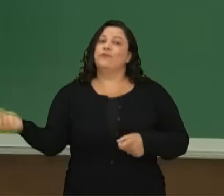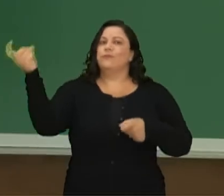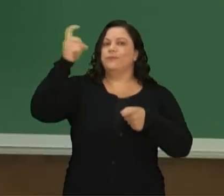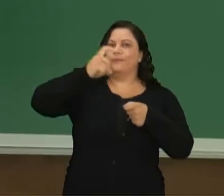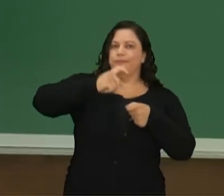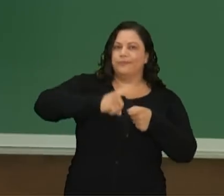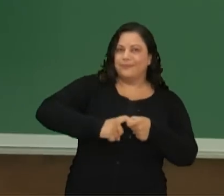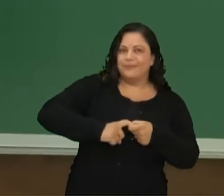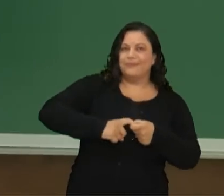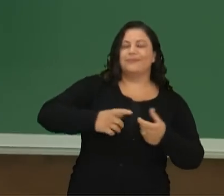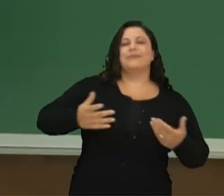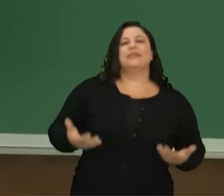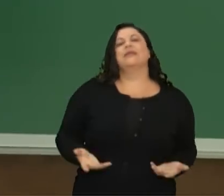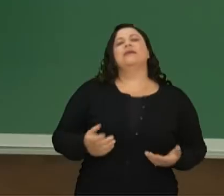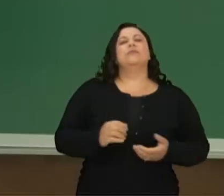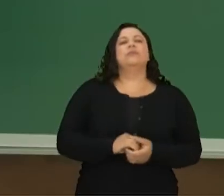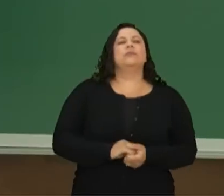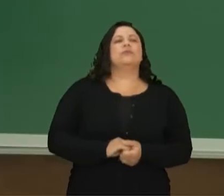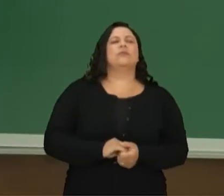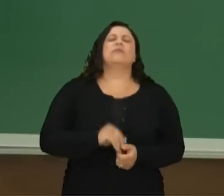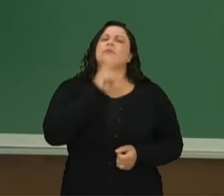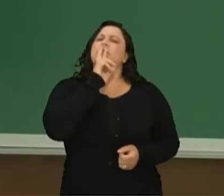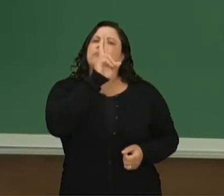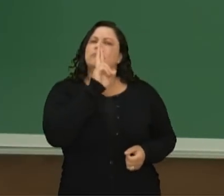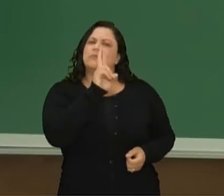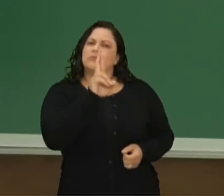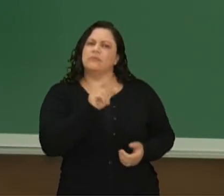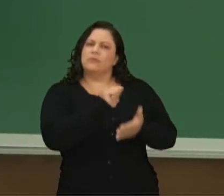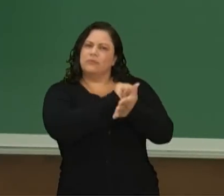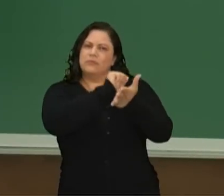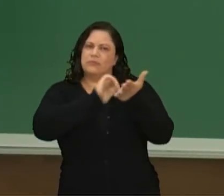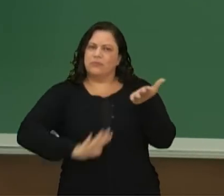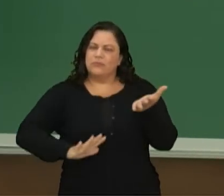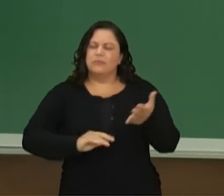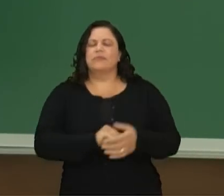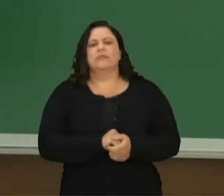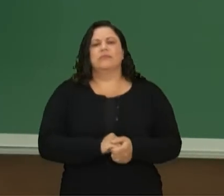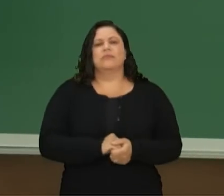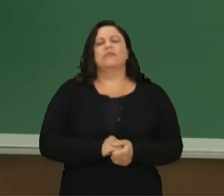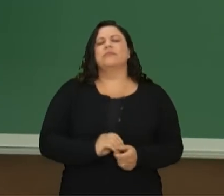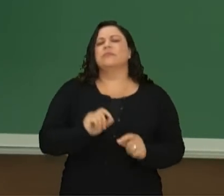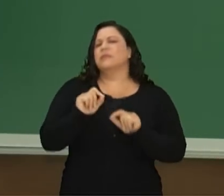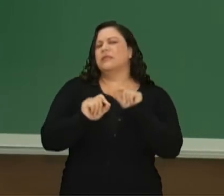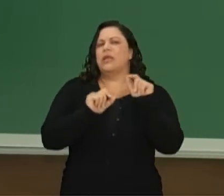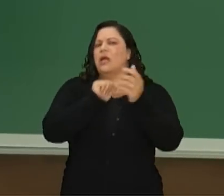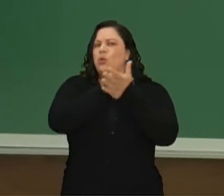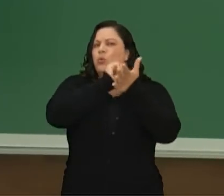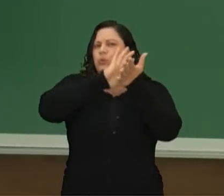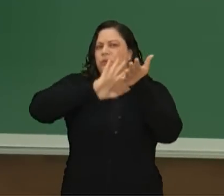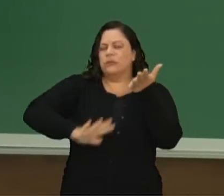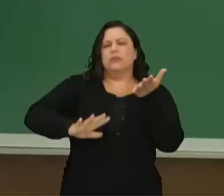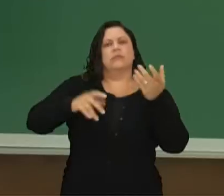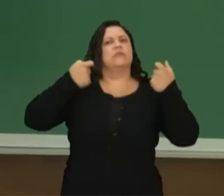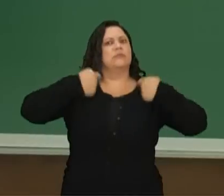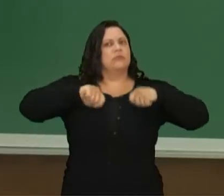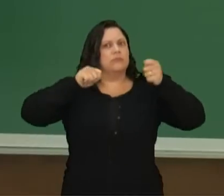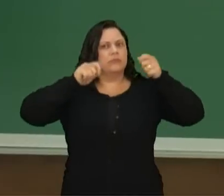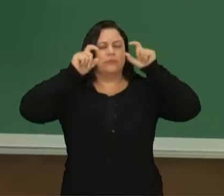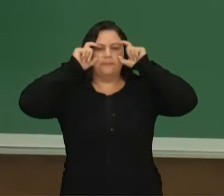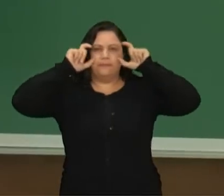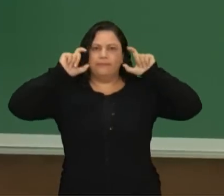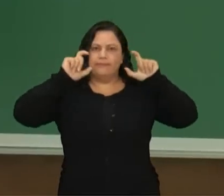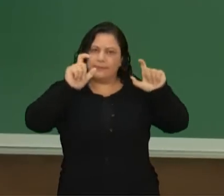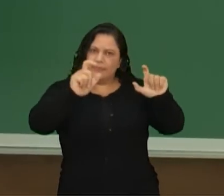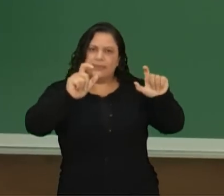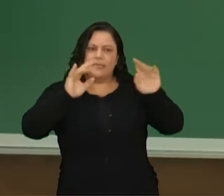Voltamos. Então, vamos lá para a nossa resolução do nosso exercício. Então, era um exercício que nós deveríamos ter bastante atenção.